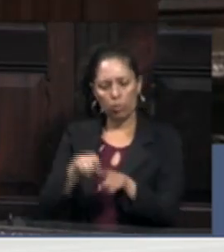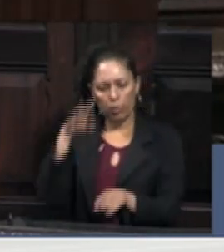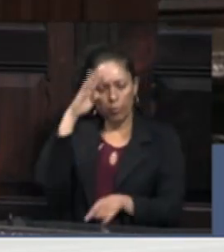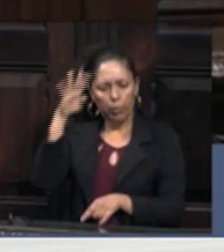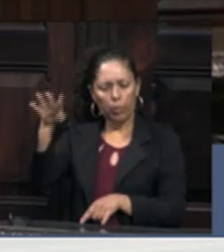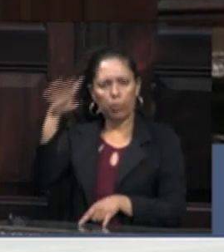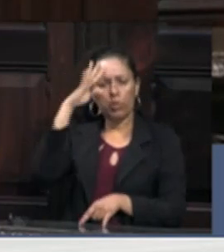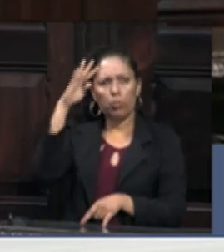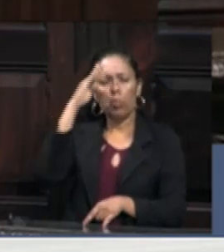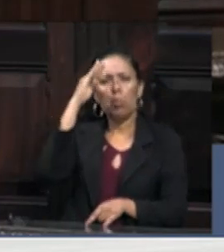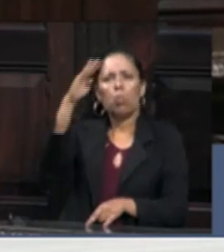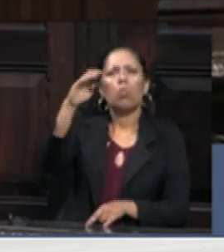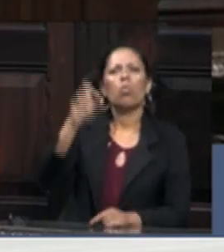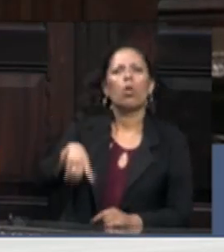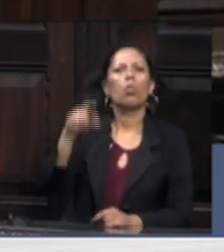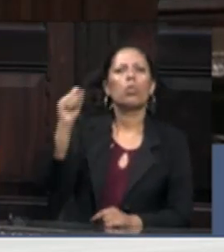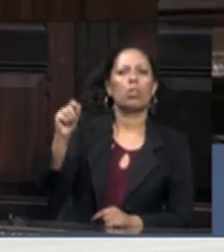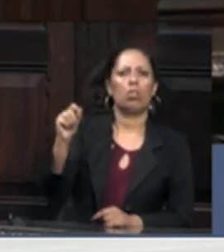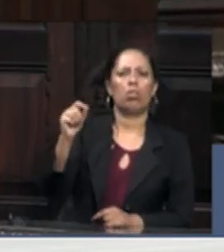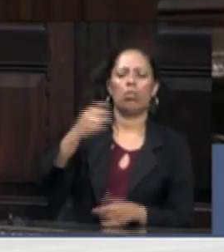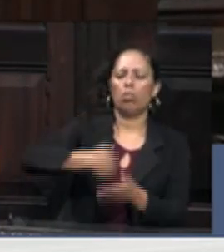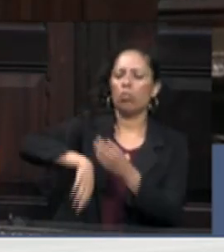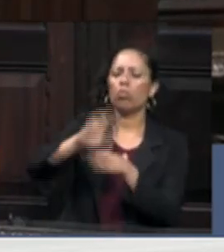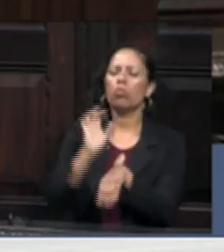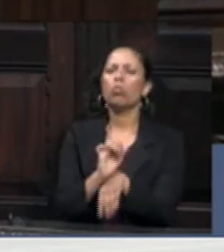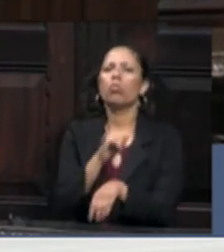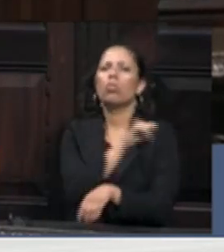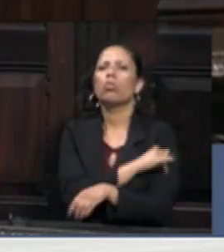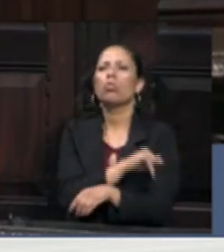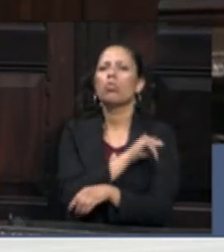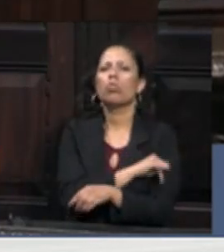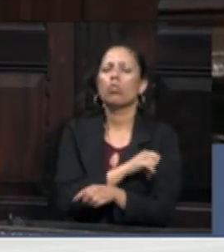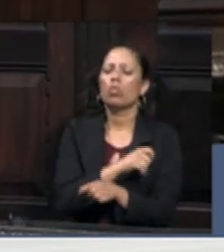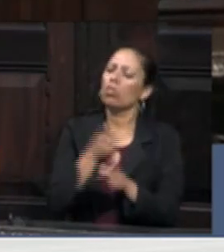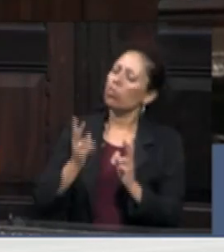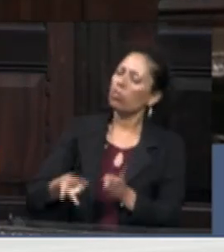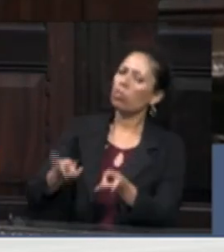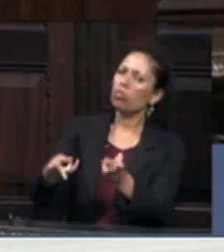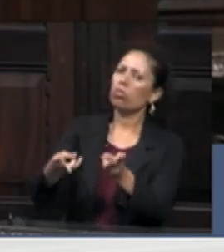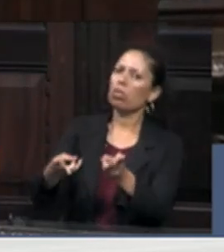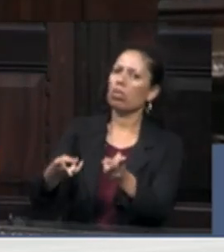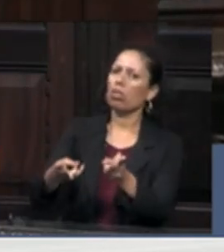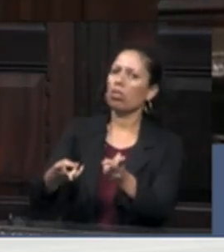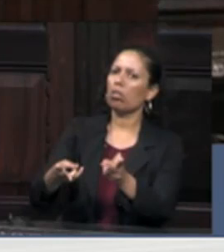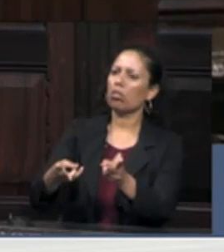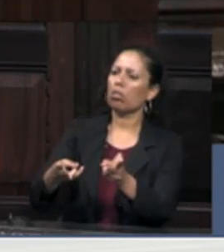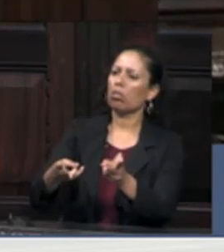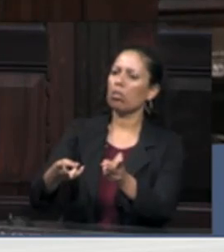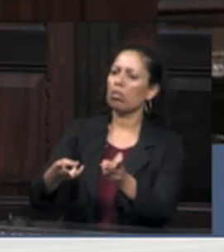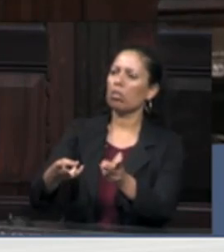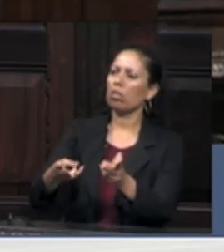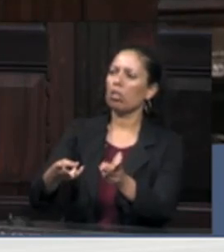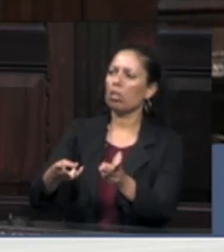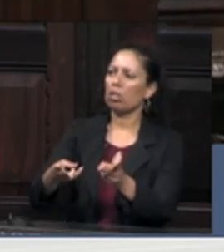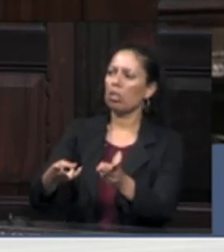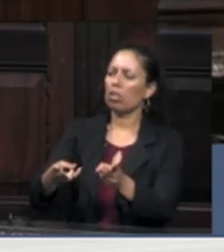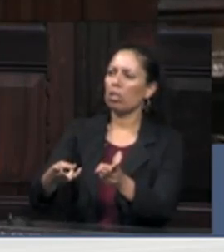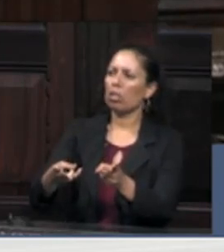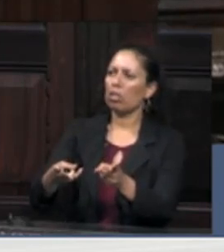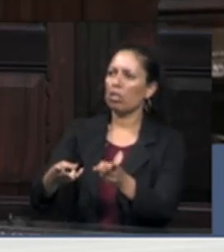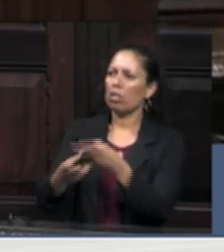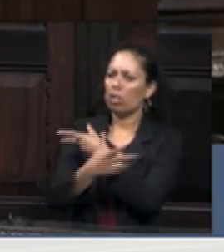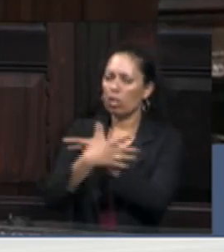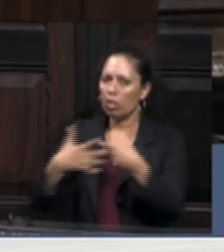principal seja saber se o Estado do Rio de Janeiro vai insistir em determinados modelos que, a